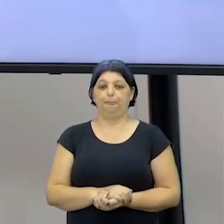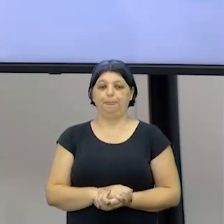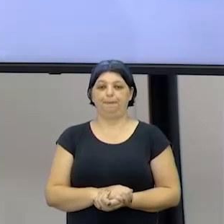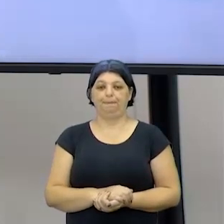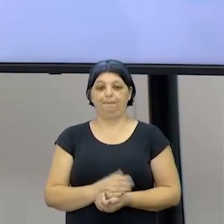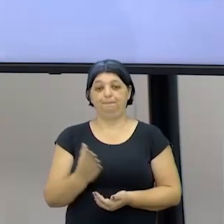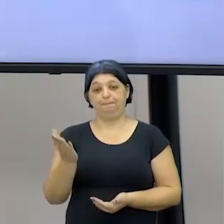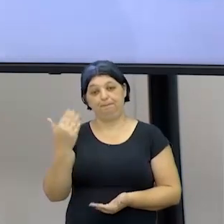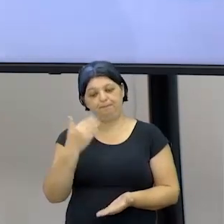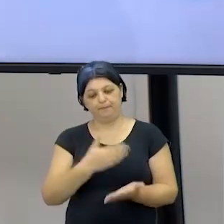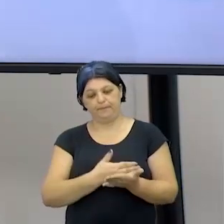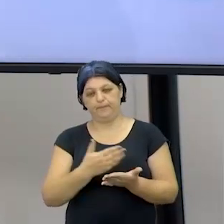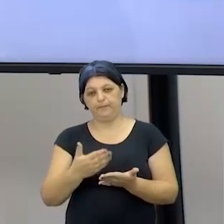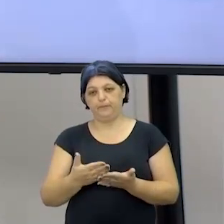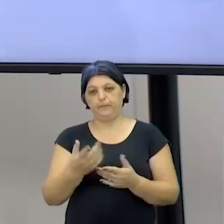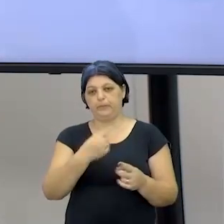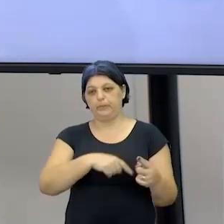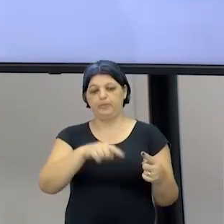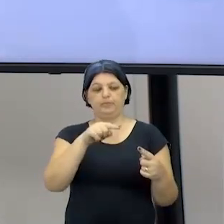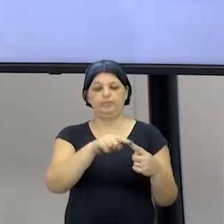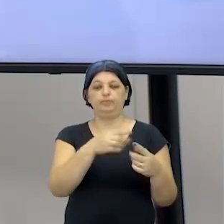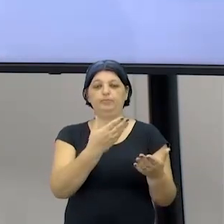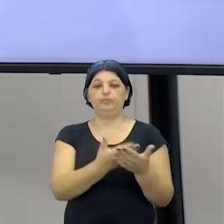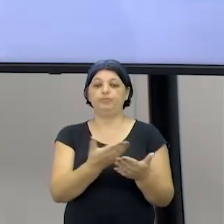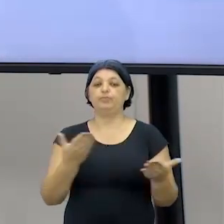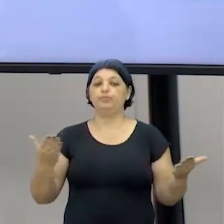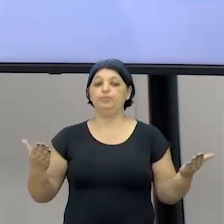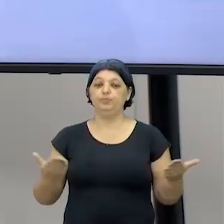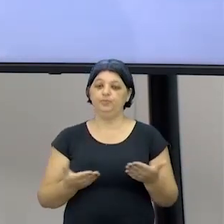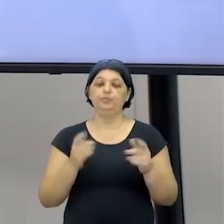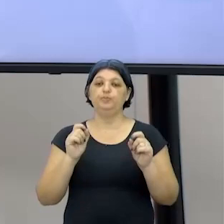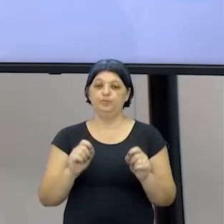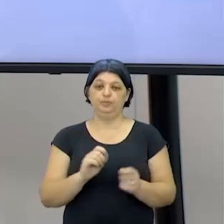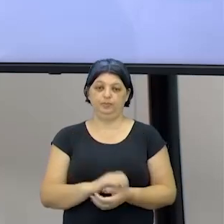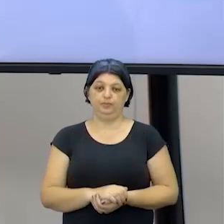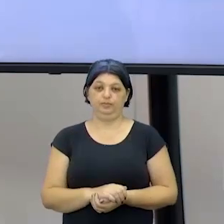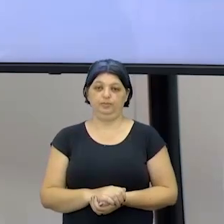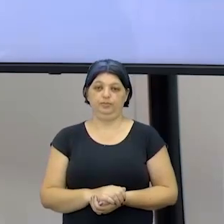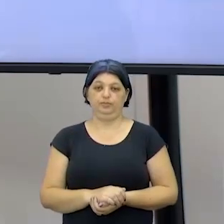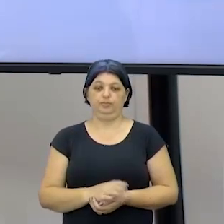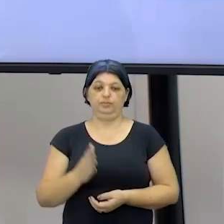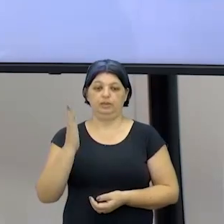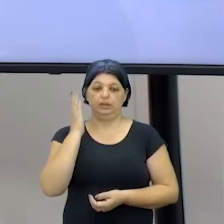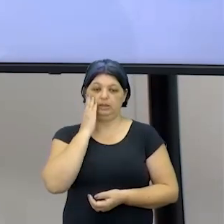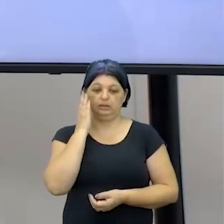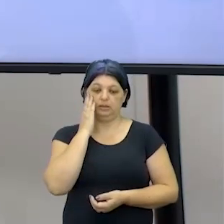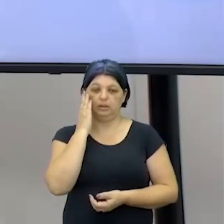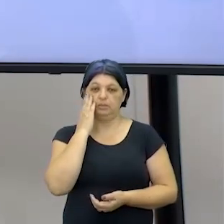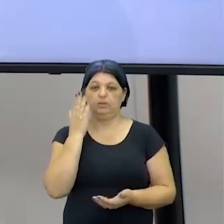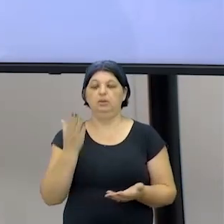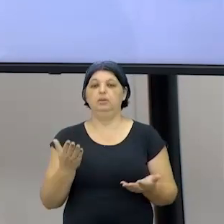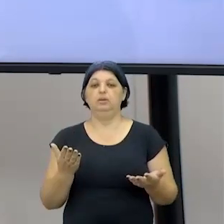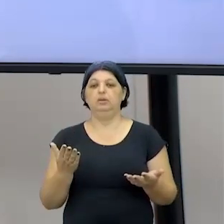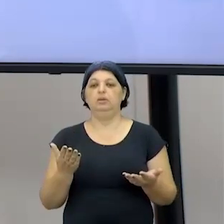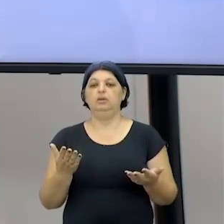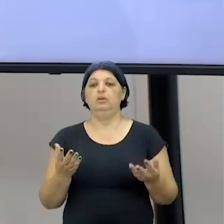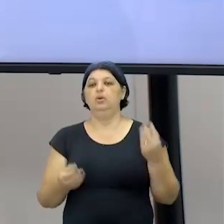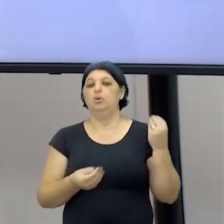lá. Um dos objetivos da aula de hoje é saber o quanto você está